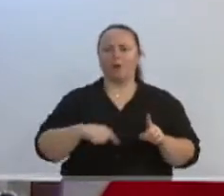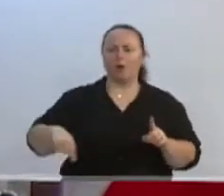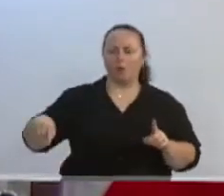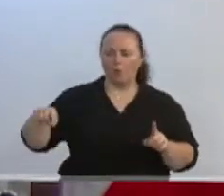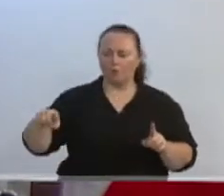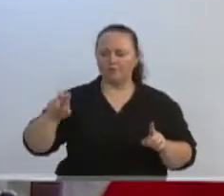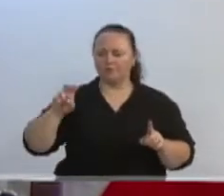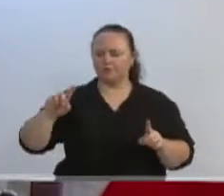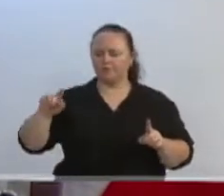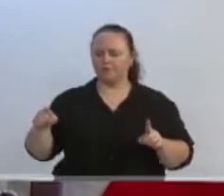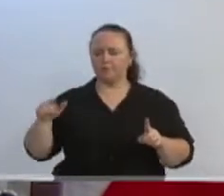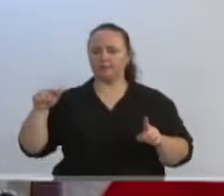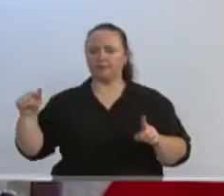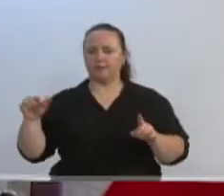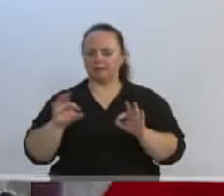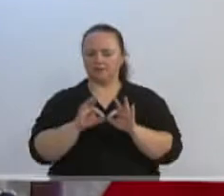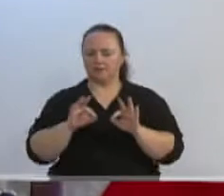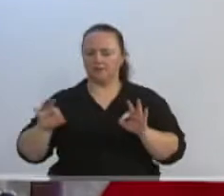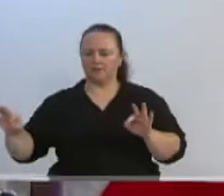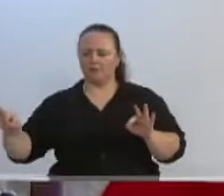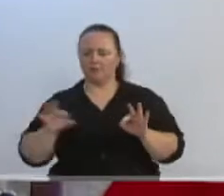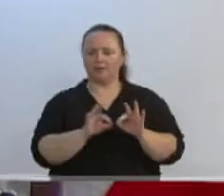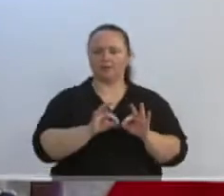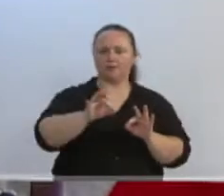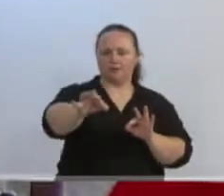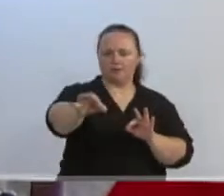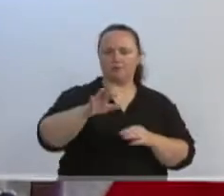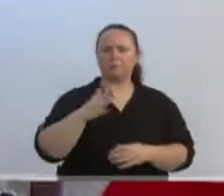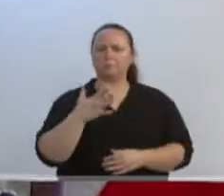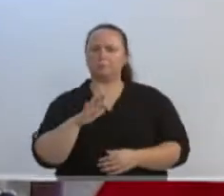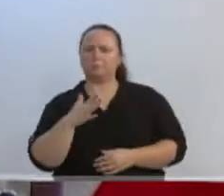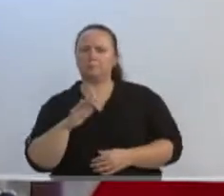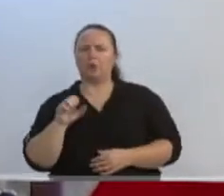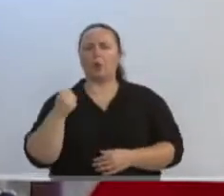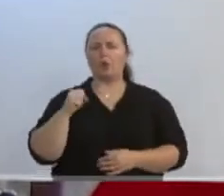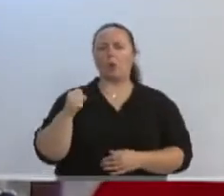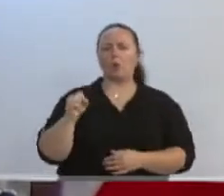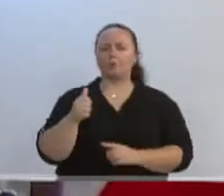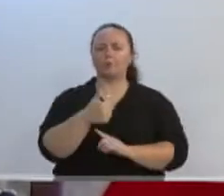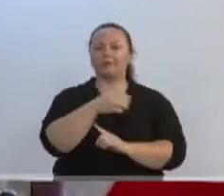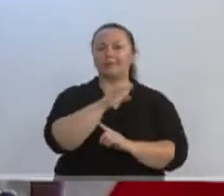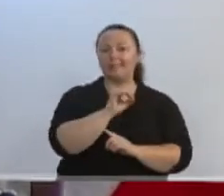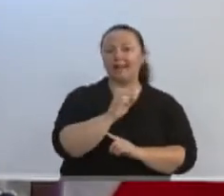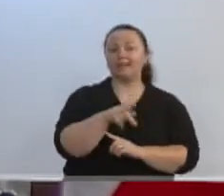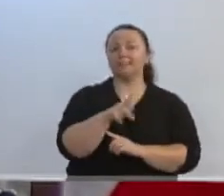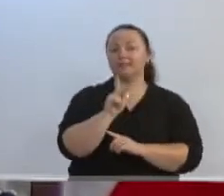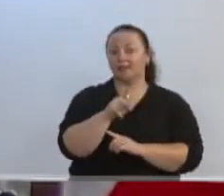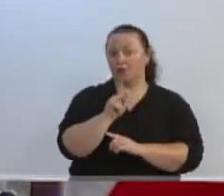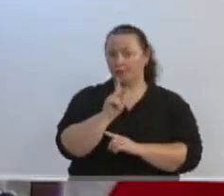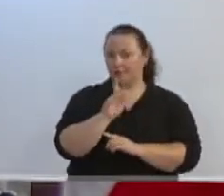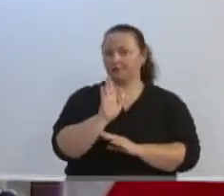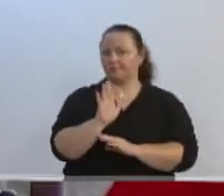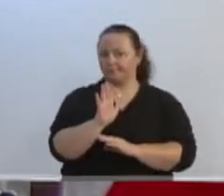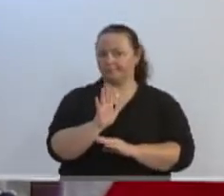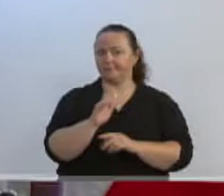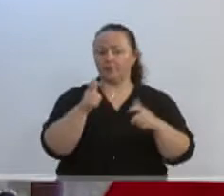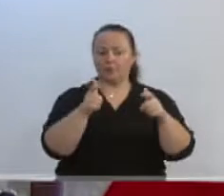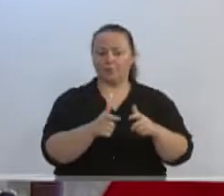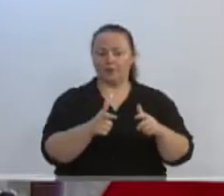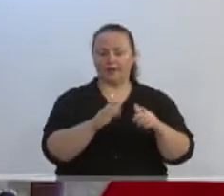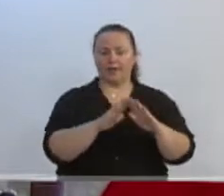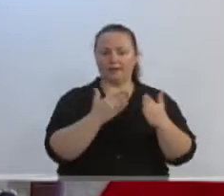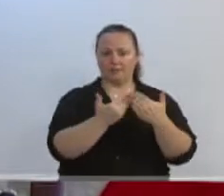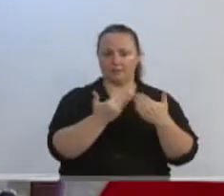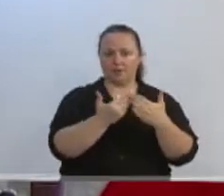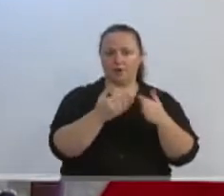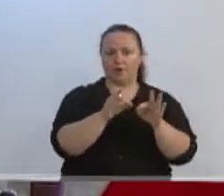são 5,7 quilômetros. Nós estamos falando algo em torno de 8 a 10 quilômetros da região da onde está a escola, até porque os alunos vão